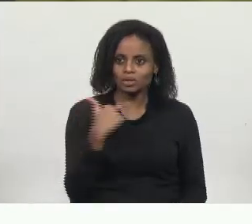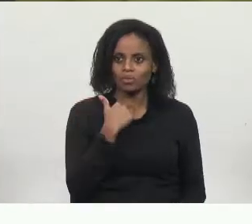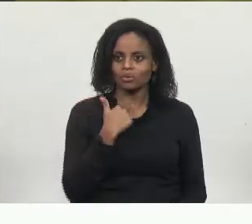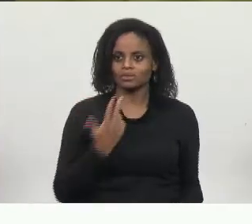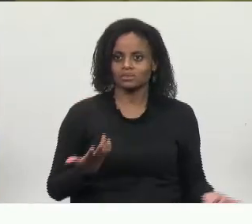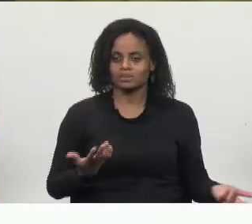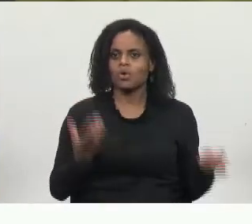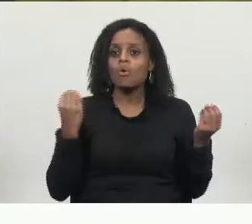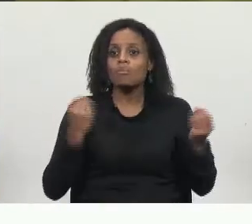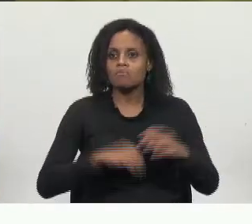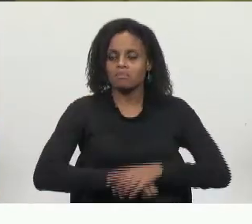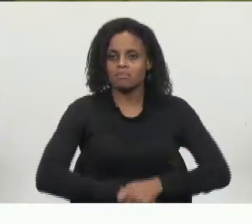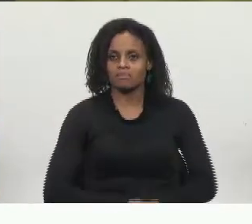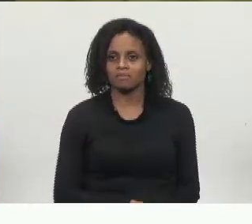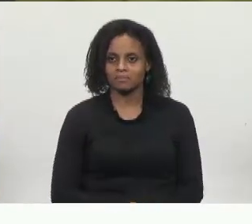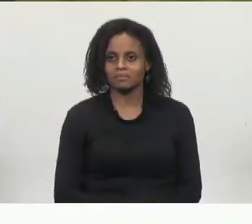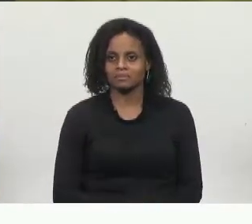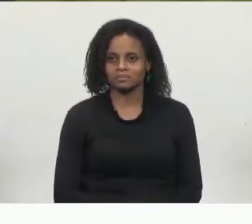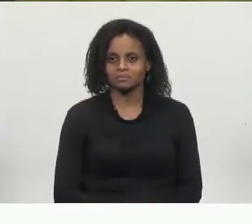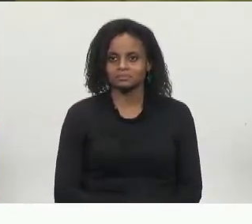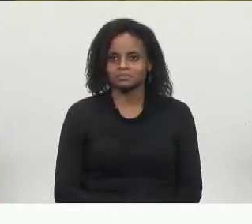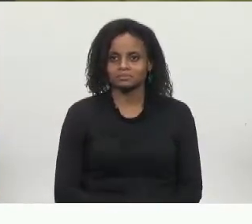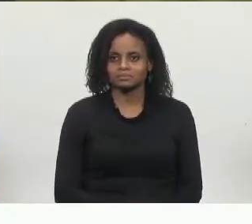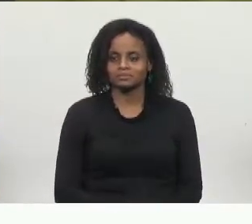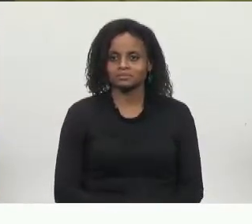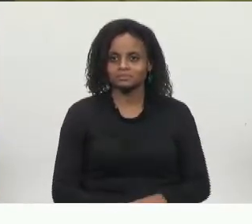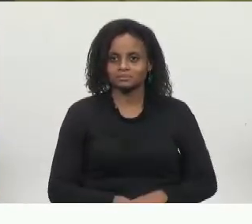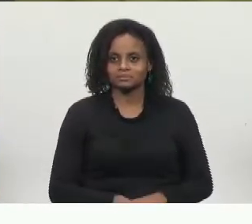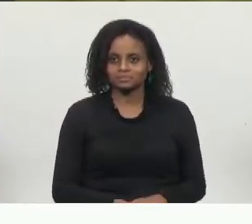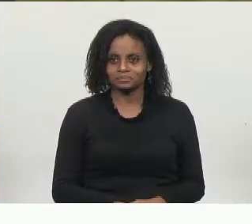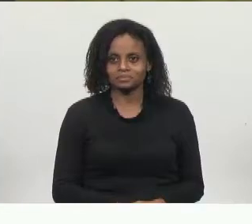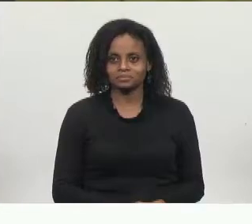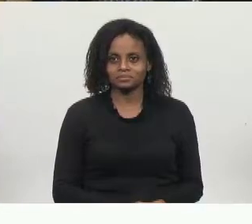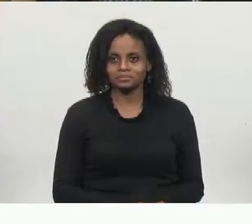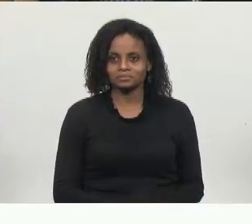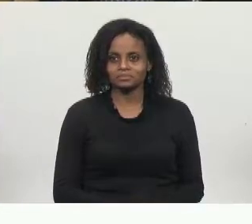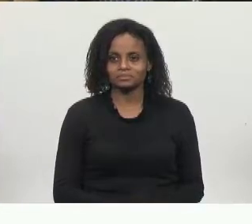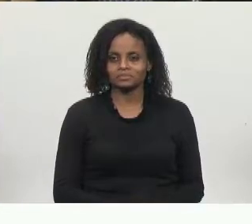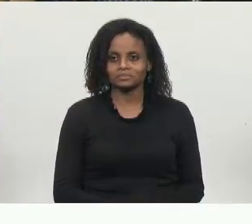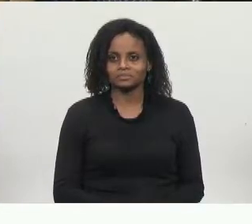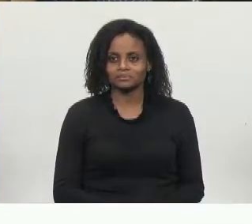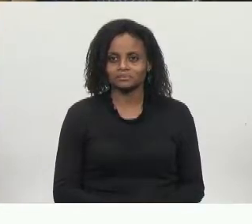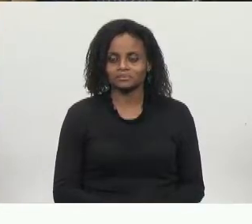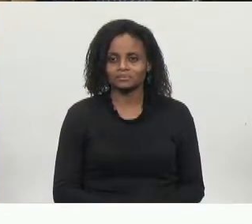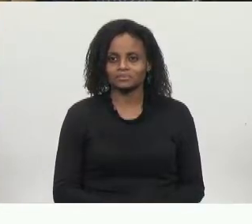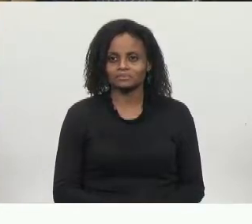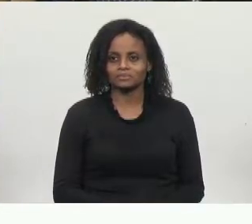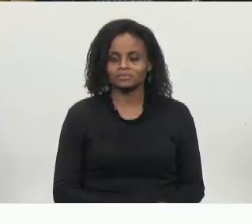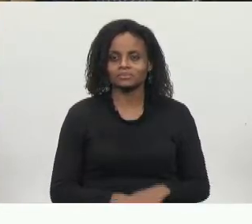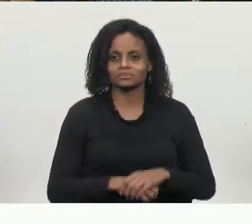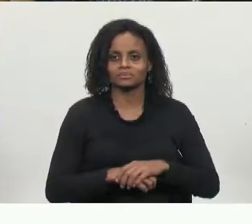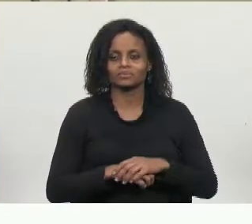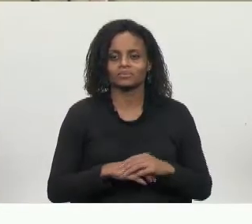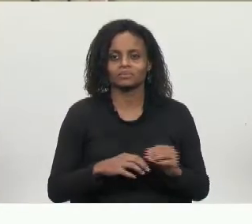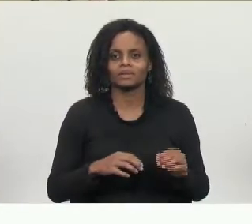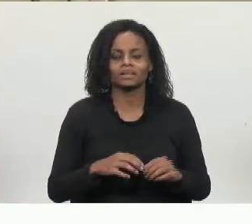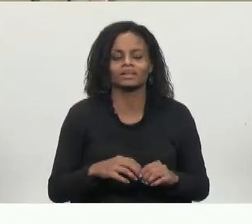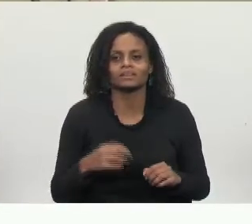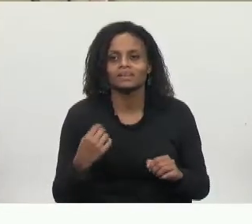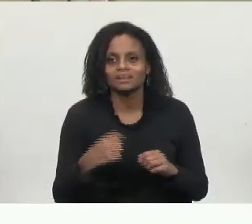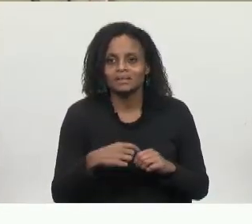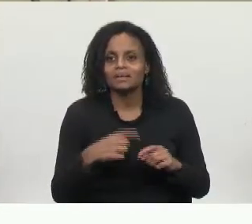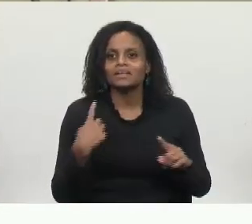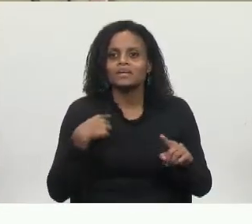é que faz? É uma coisa surreal, cara. Só concluindo. Então, né, quantos casos de Lei Maria da Penha eu não peguei,